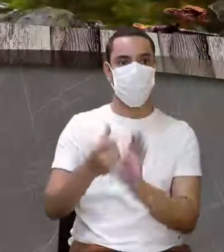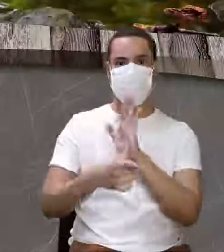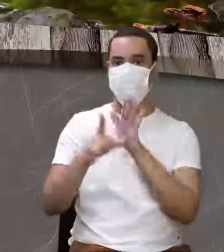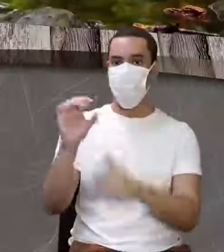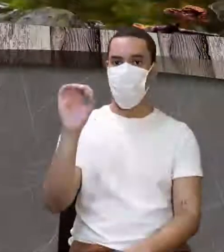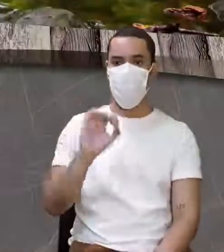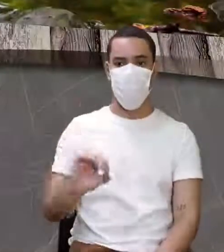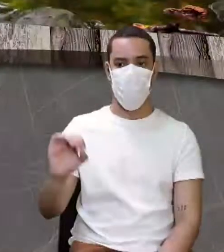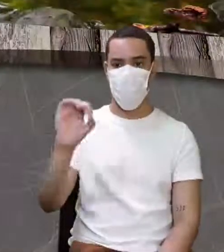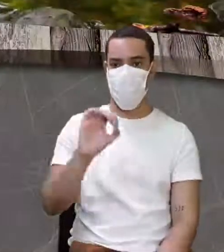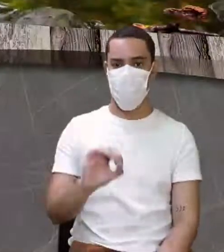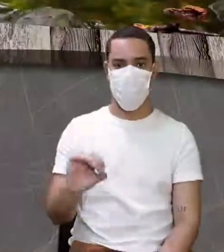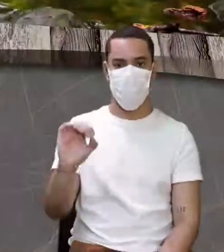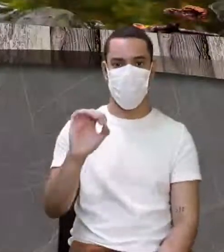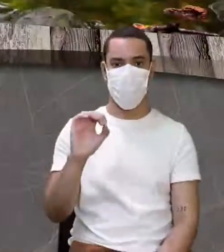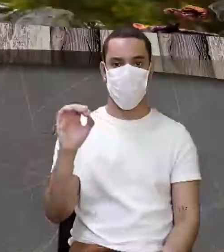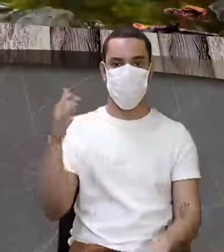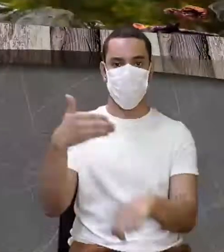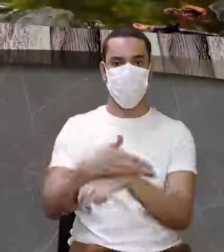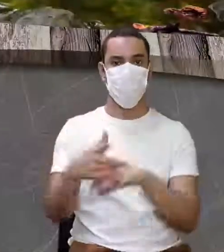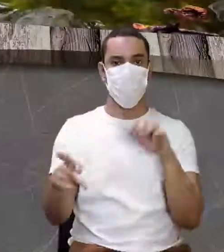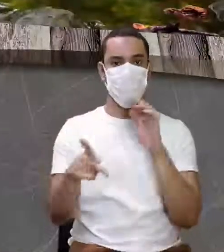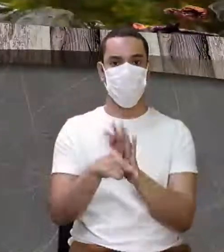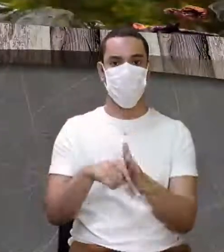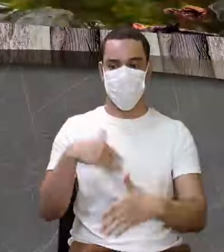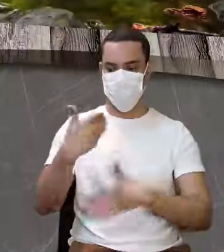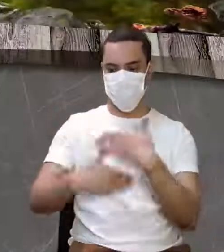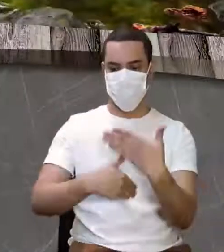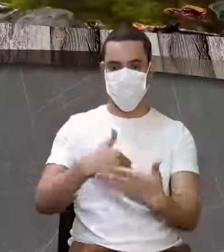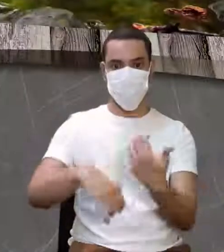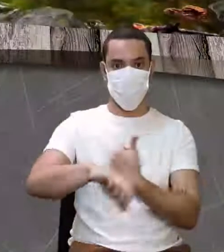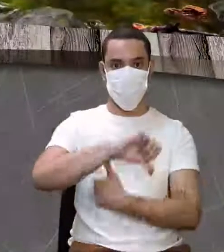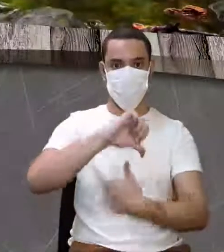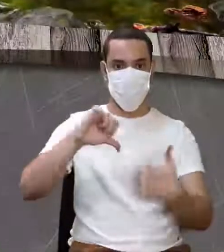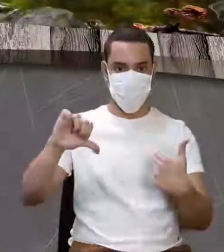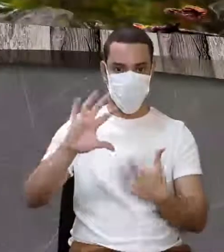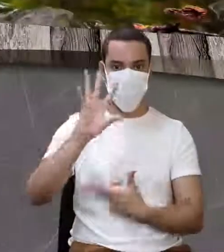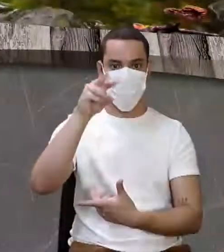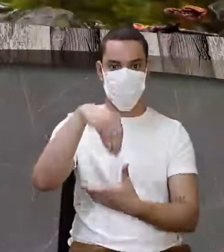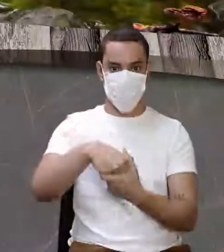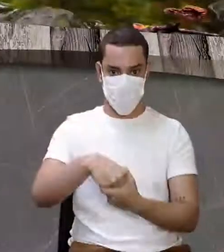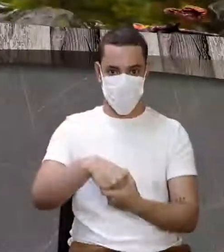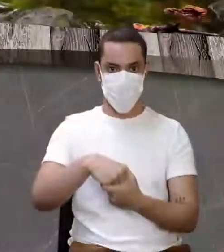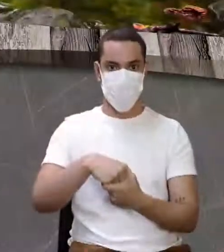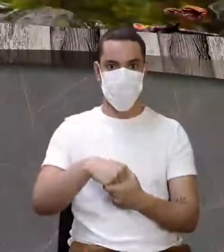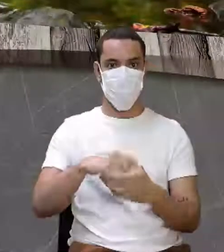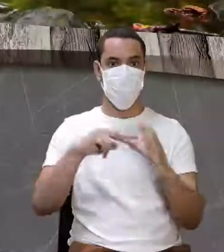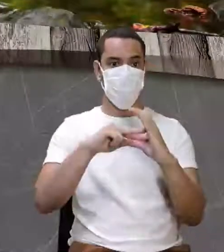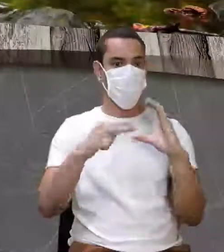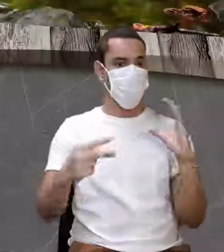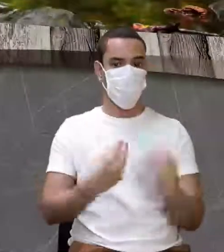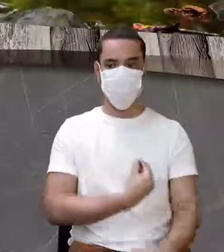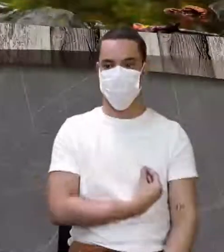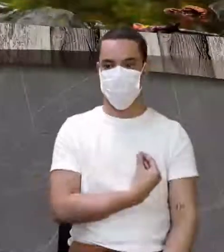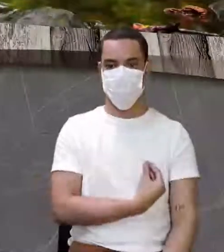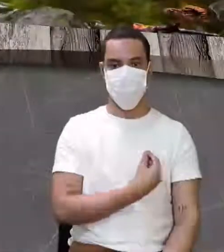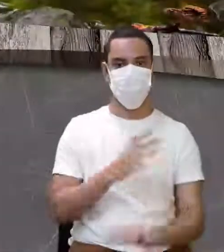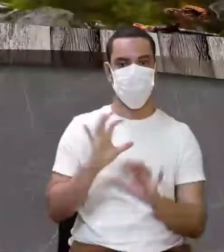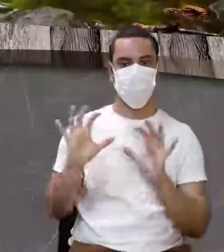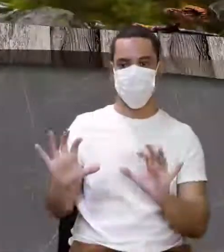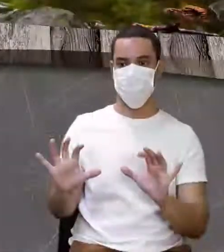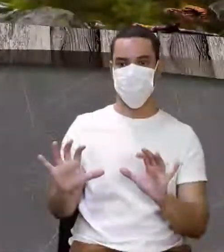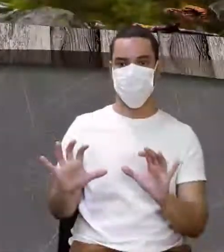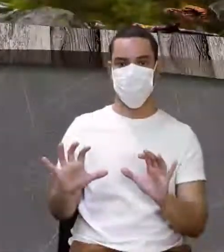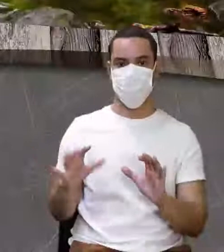nada impedindo esse fluxo, esse processo de troca de genes entre eles, os alelos estão ali. Os alelos